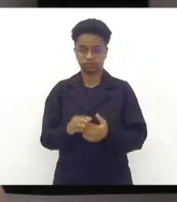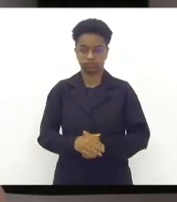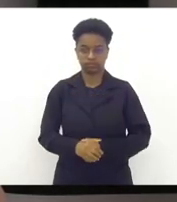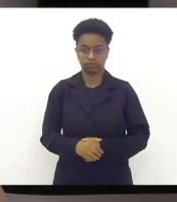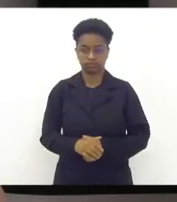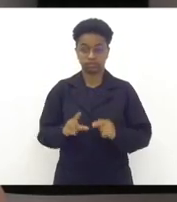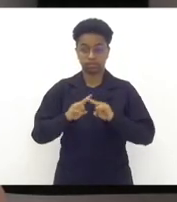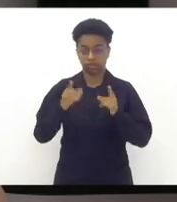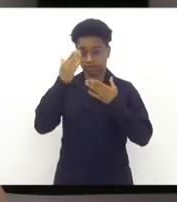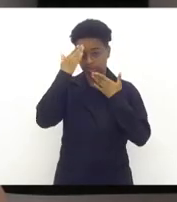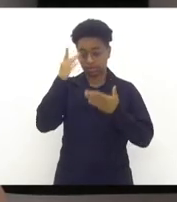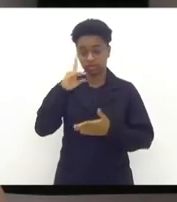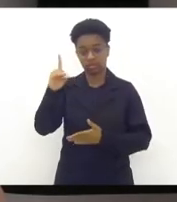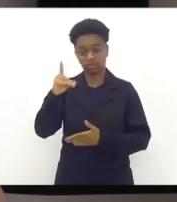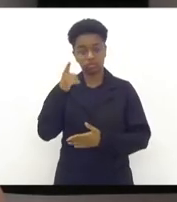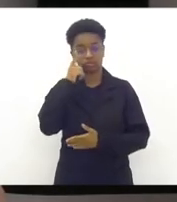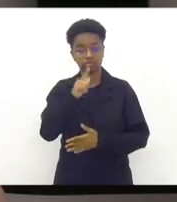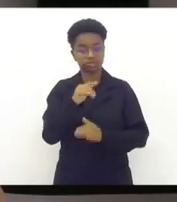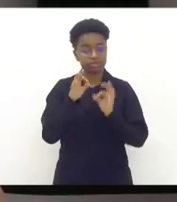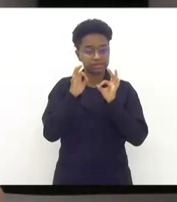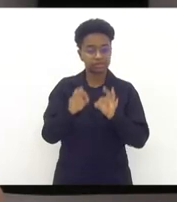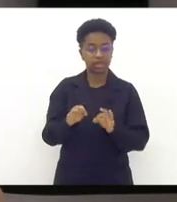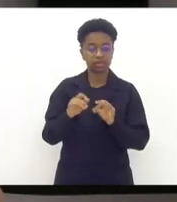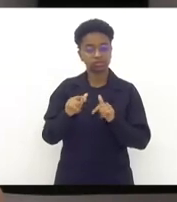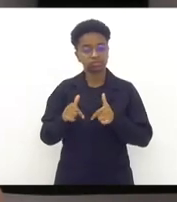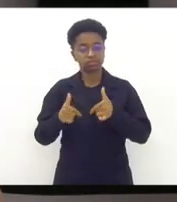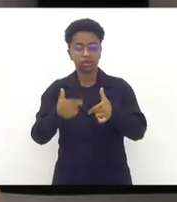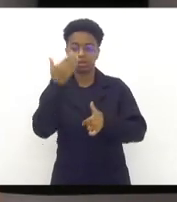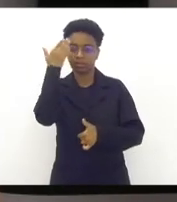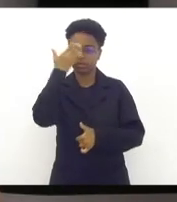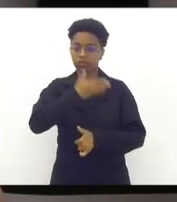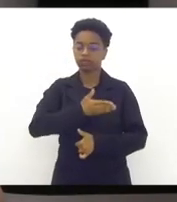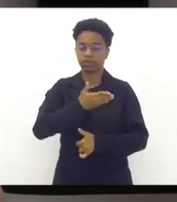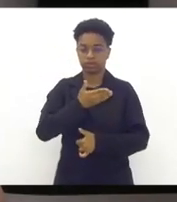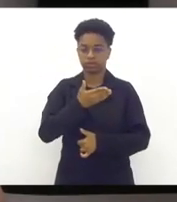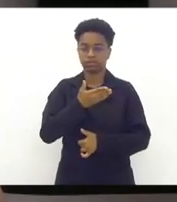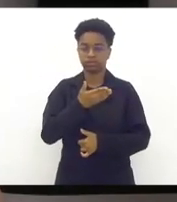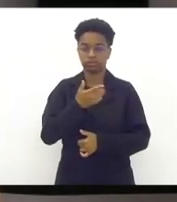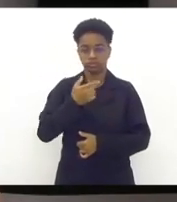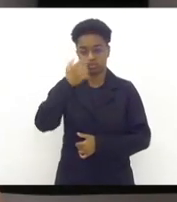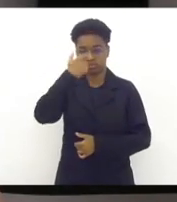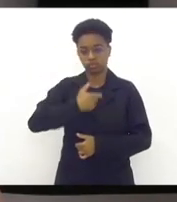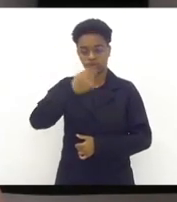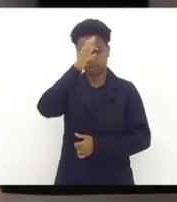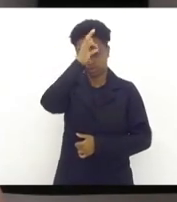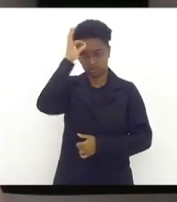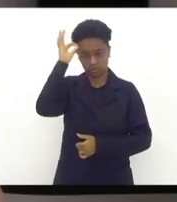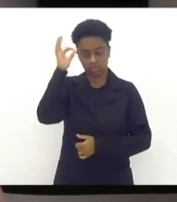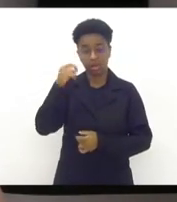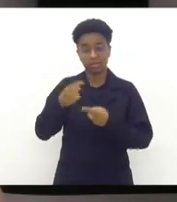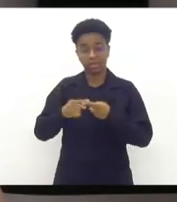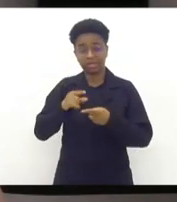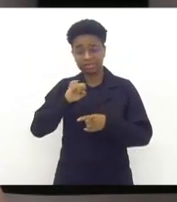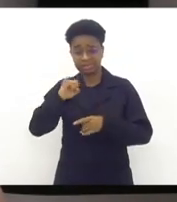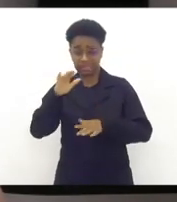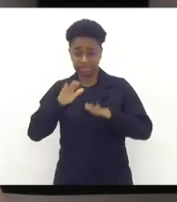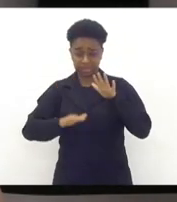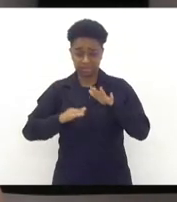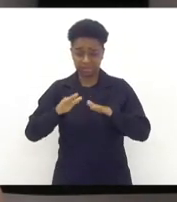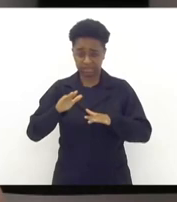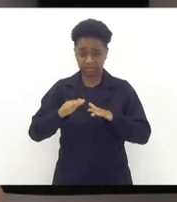Mas graças a Deus deu tudo certo, a gente conseguiu correr atrás, provar a minha inocência. Se dependesse deles, eu estava